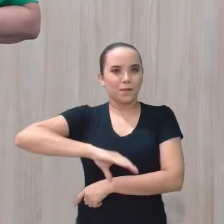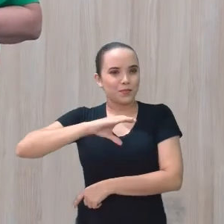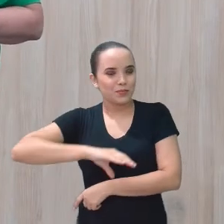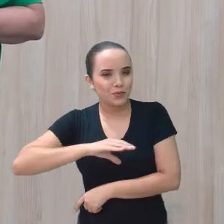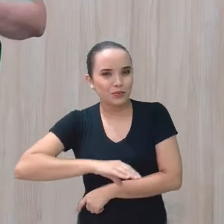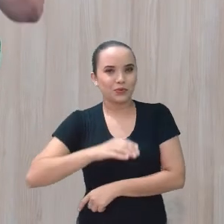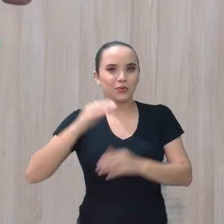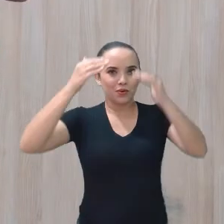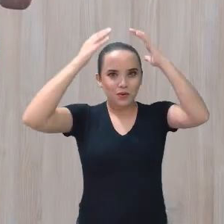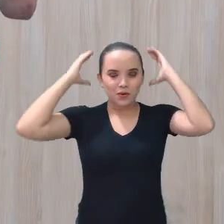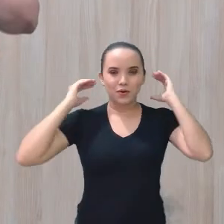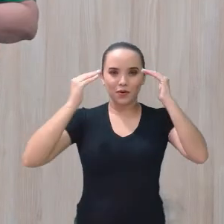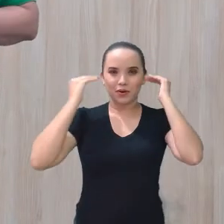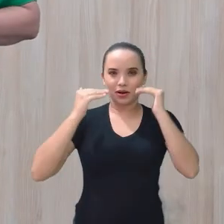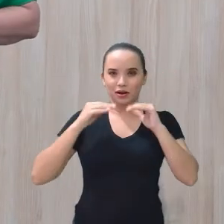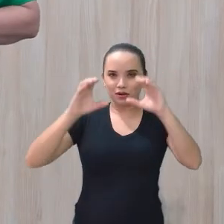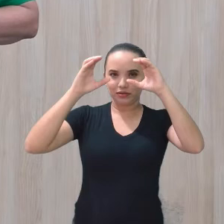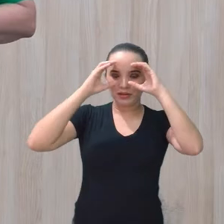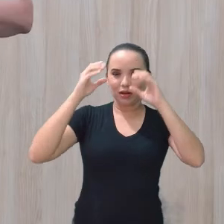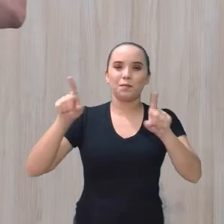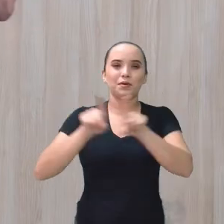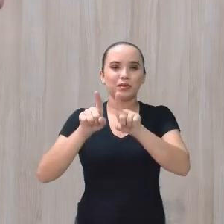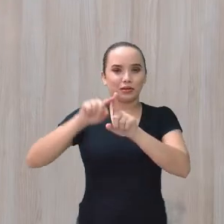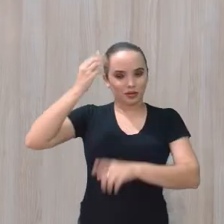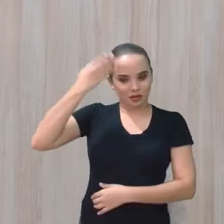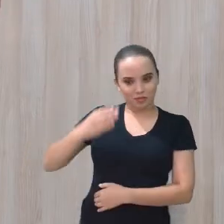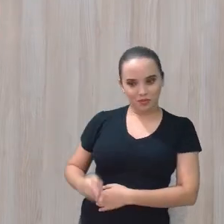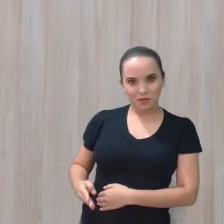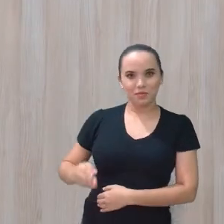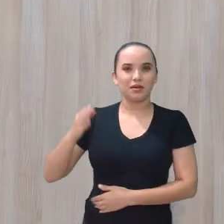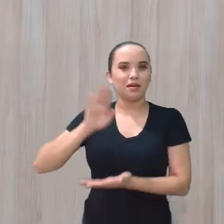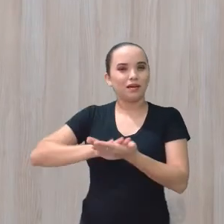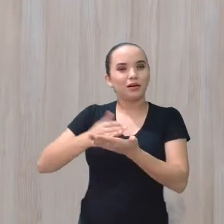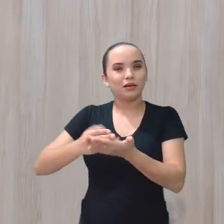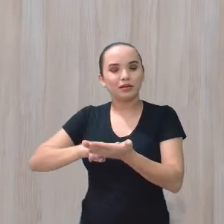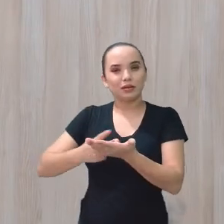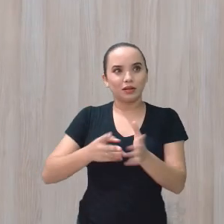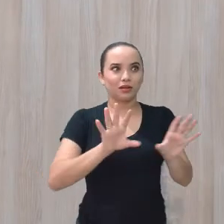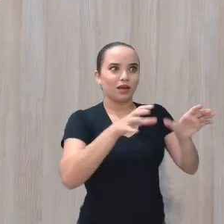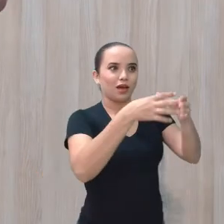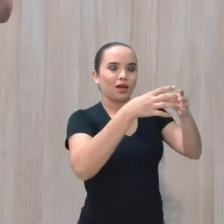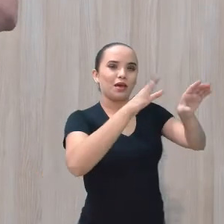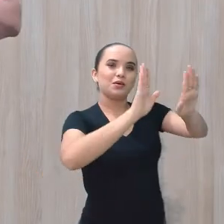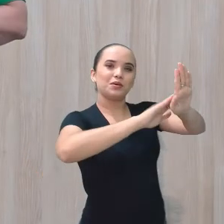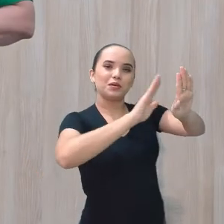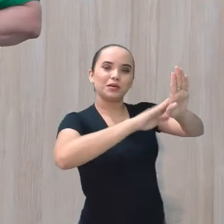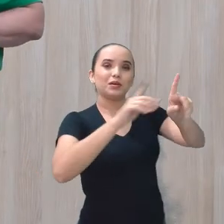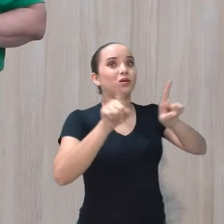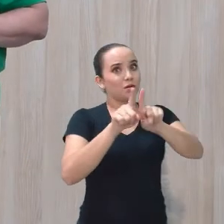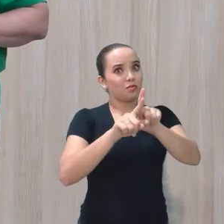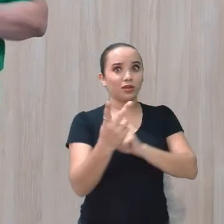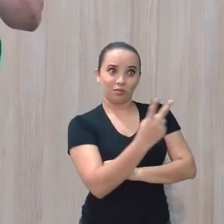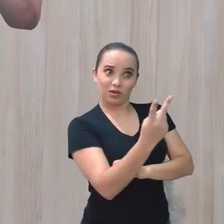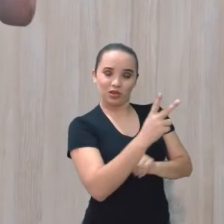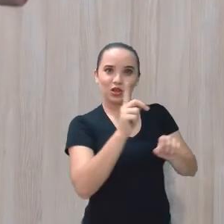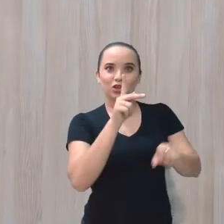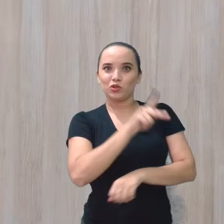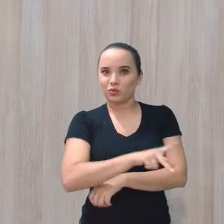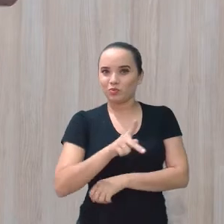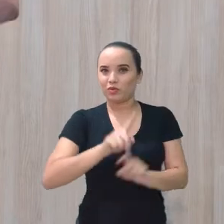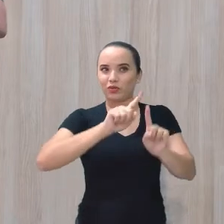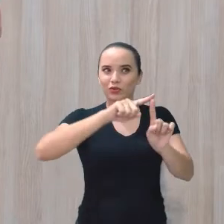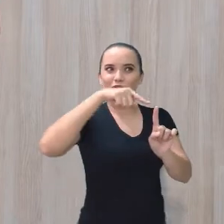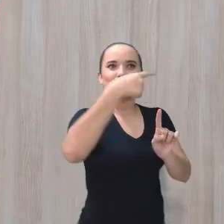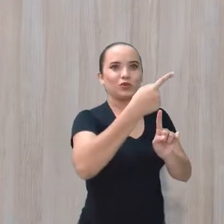nossa intérprete, a equipe de produção e as duas professoras maravilhosas que vão entrar daqui a pouco, Cláudia